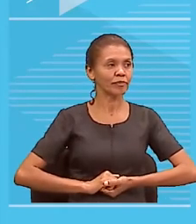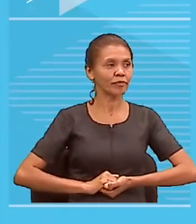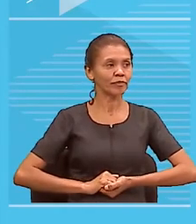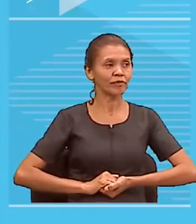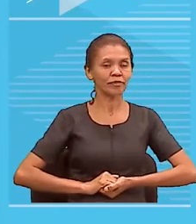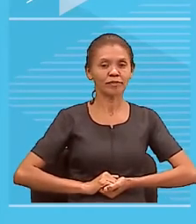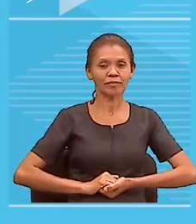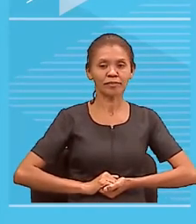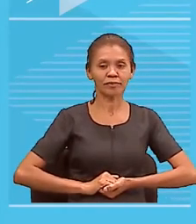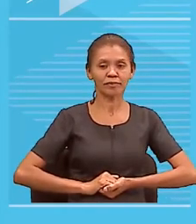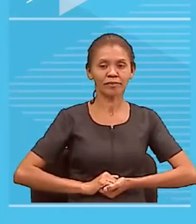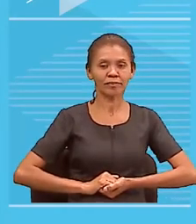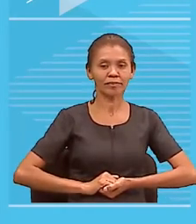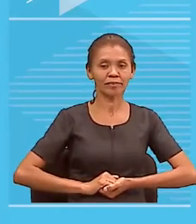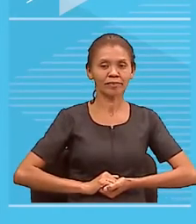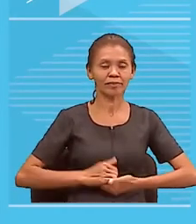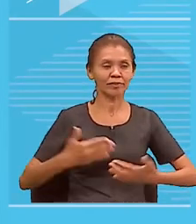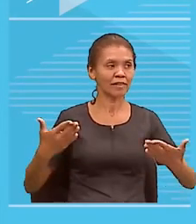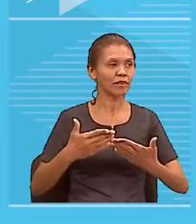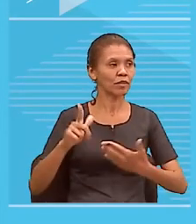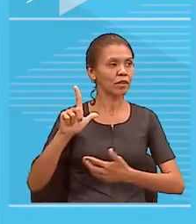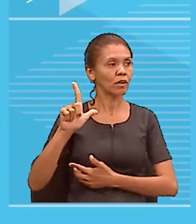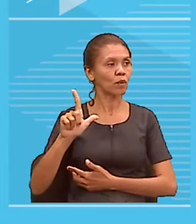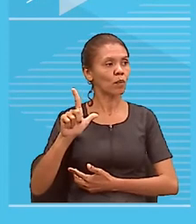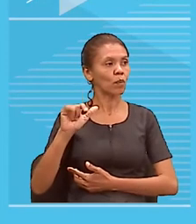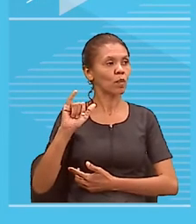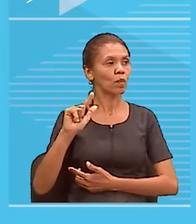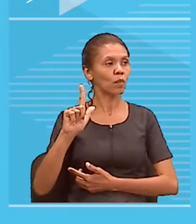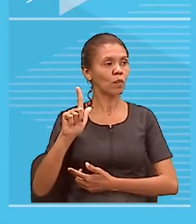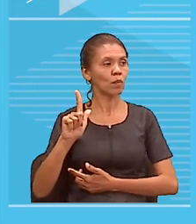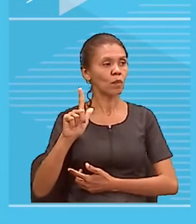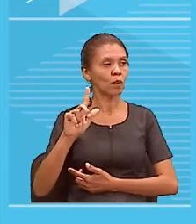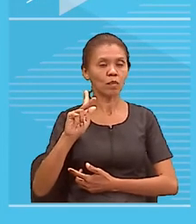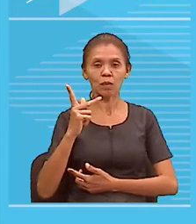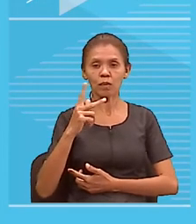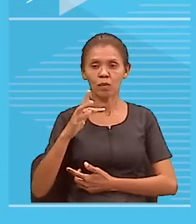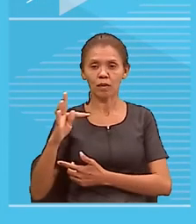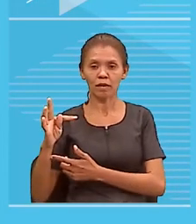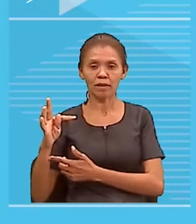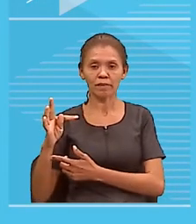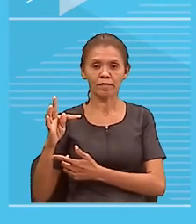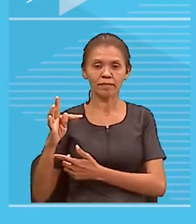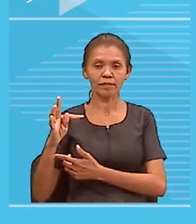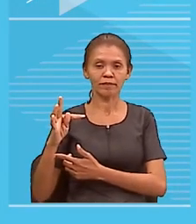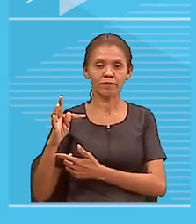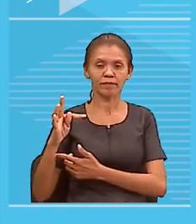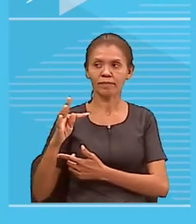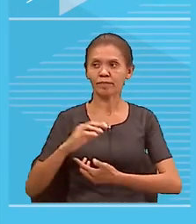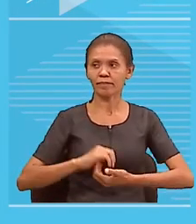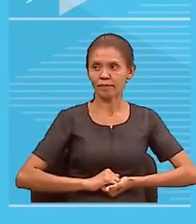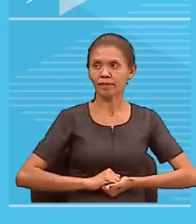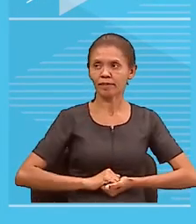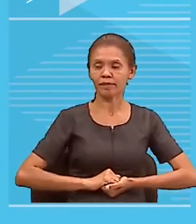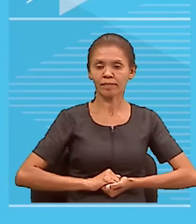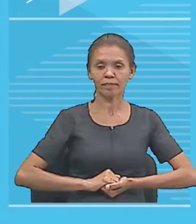1 e quem é o Lite aí o lítio a gente só